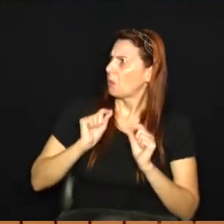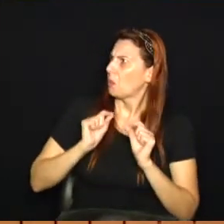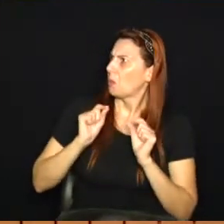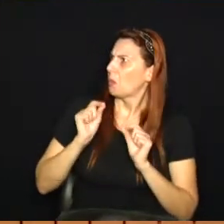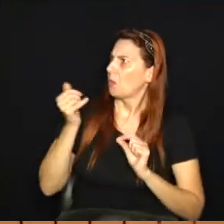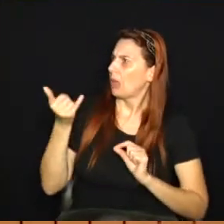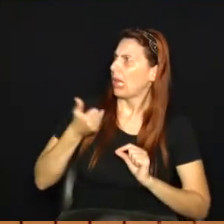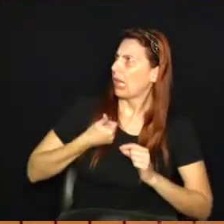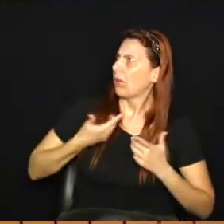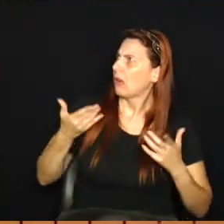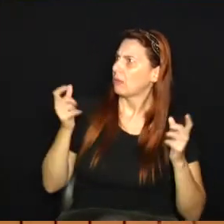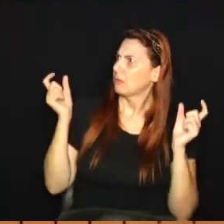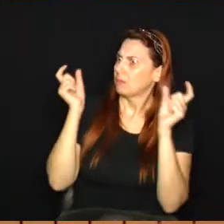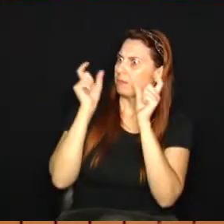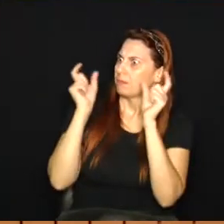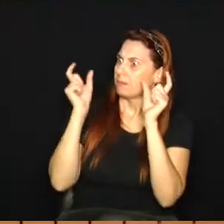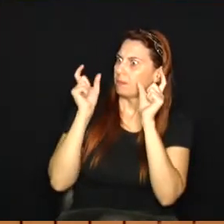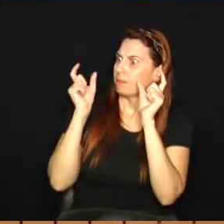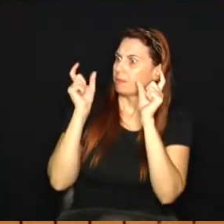né? Aí,